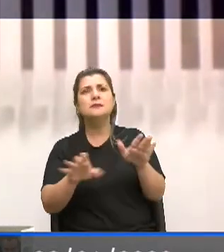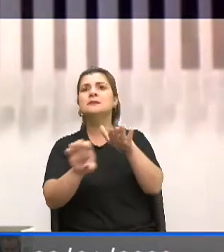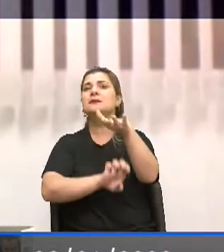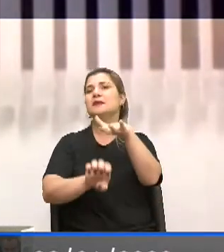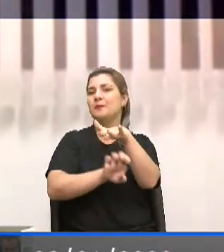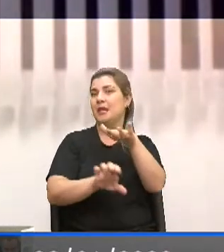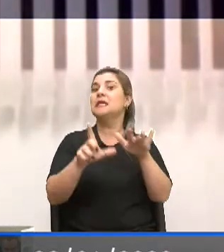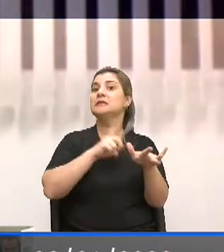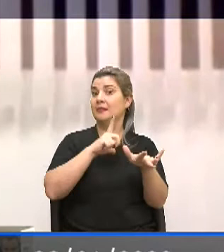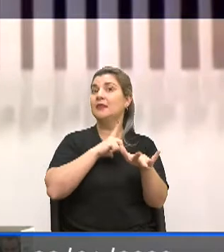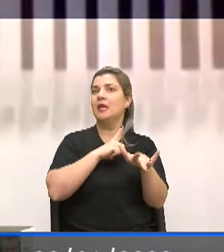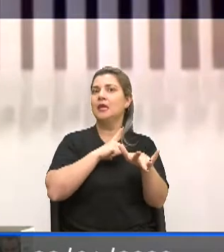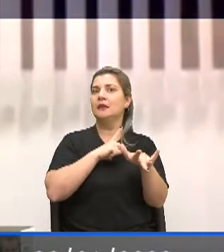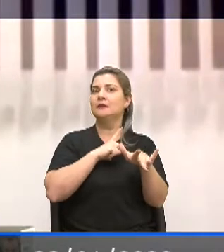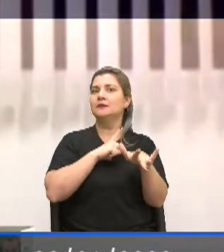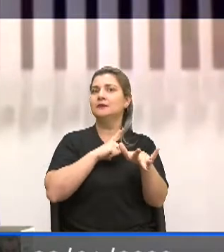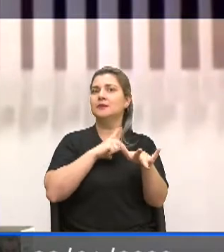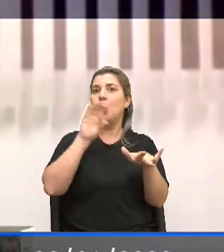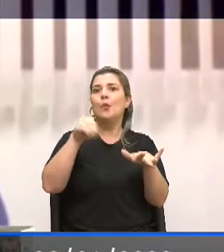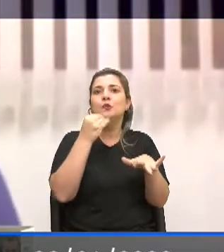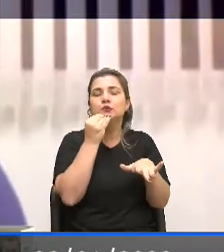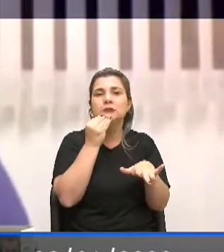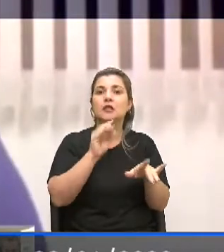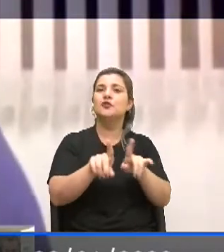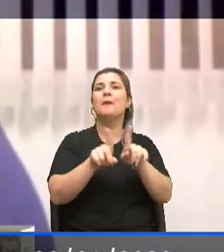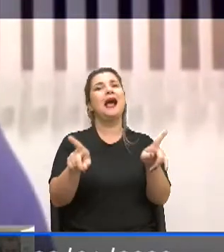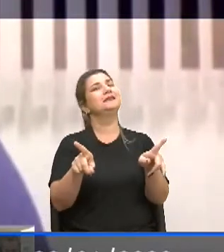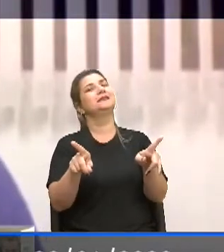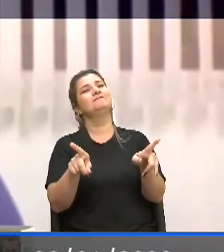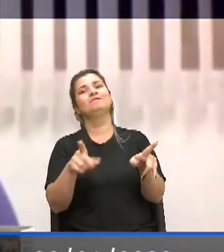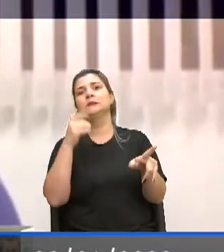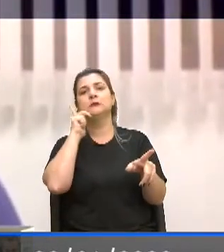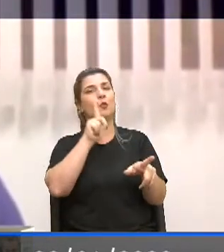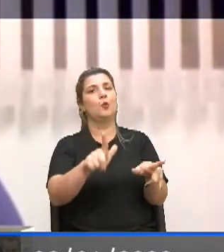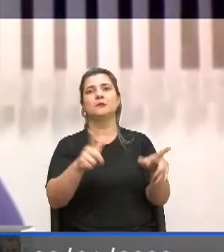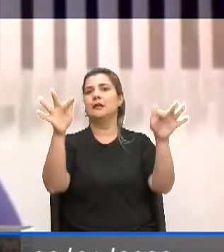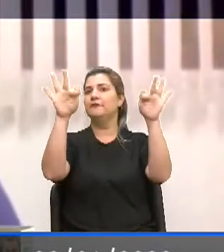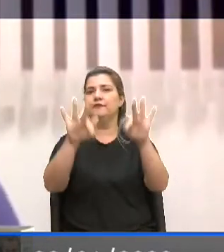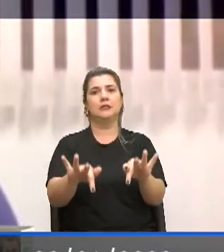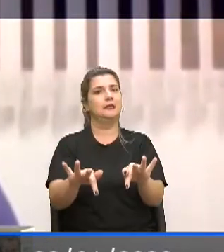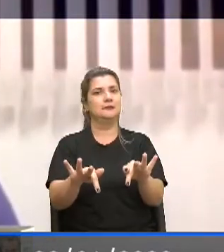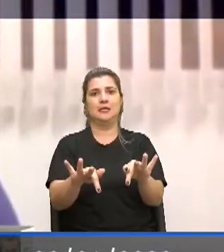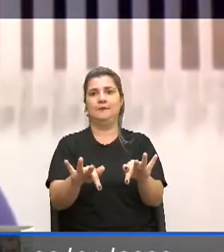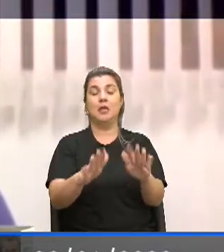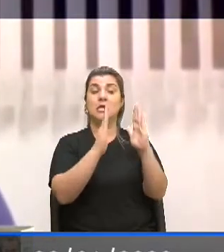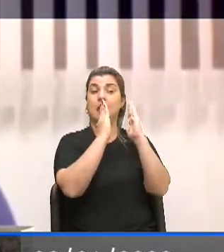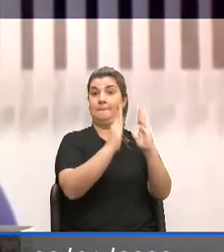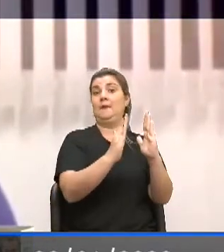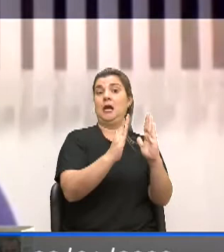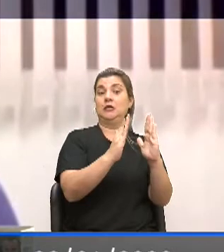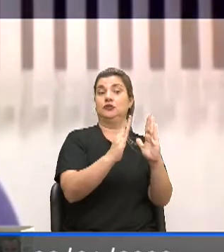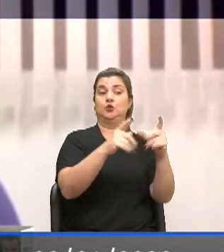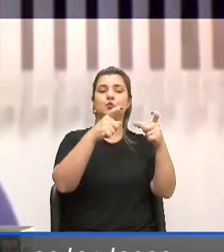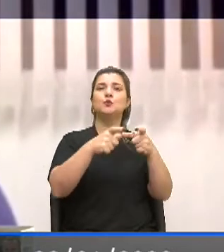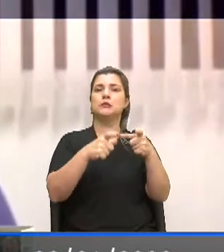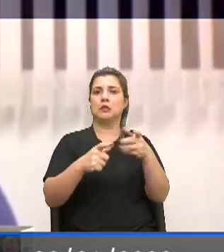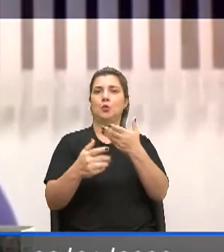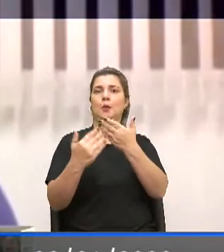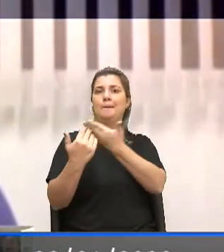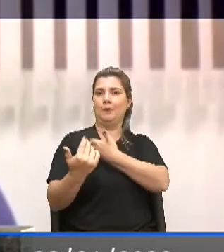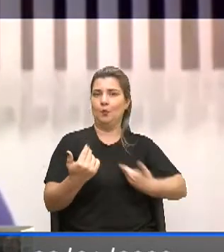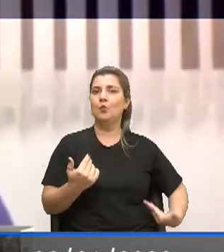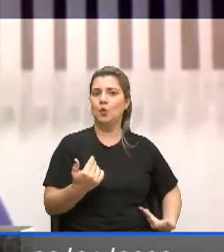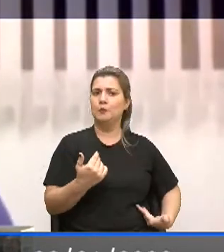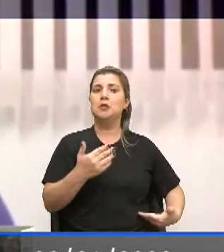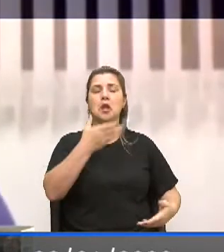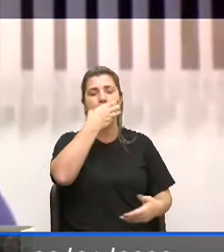às vezes não conseguem chegar a finalizar. E por parte do setor público, eu acho que uma medida muito